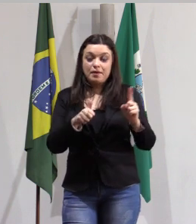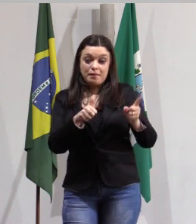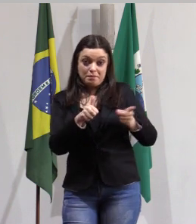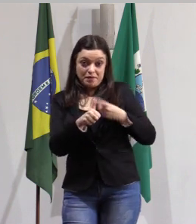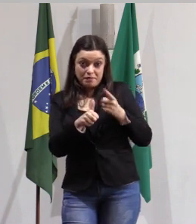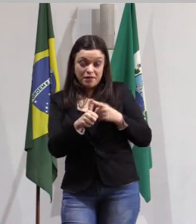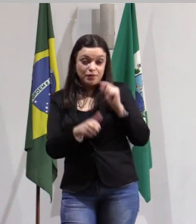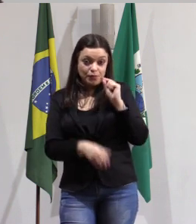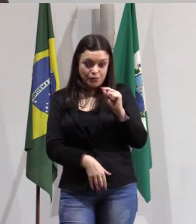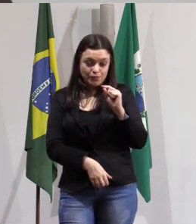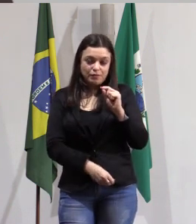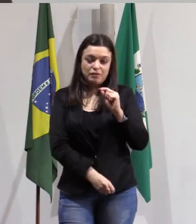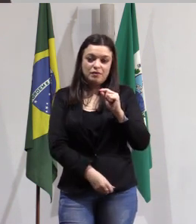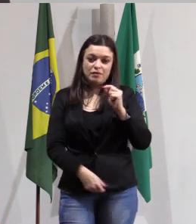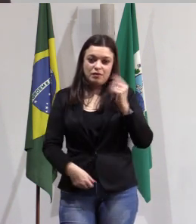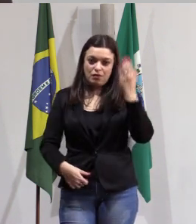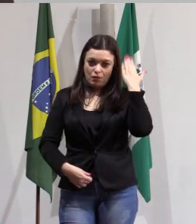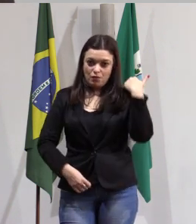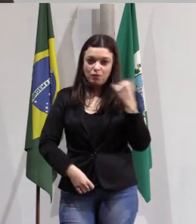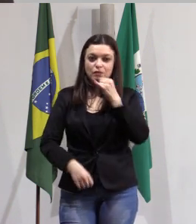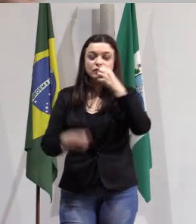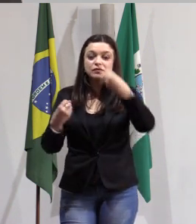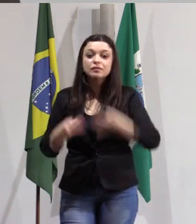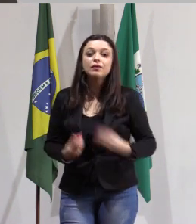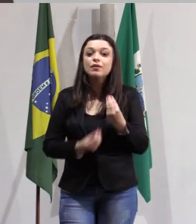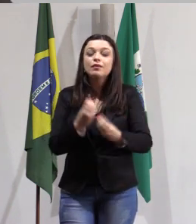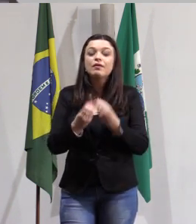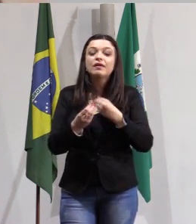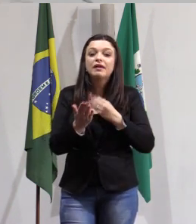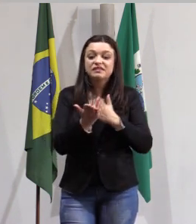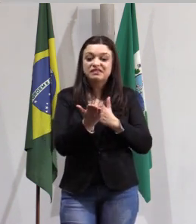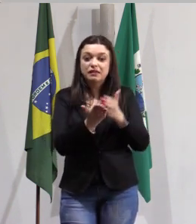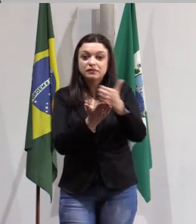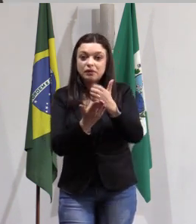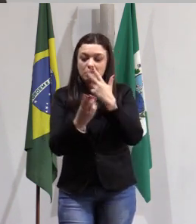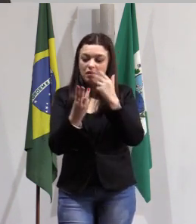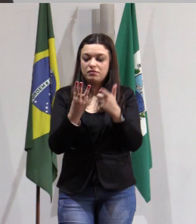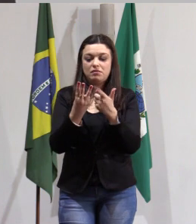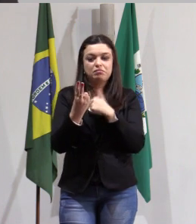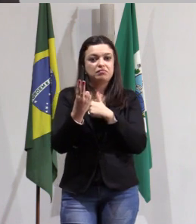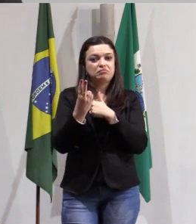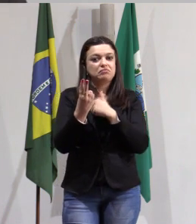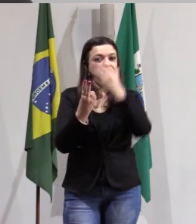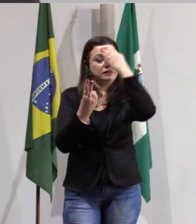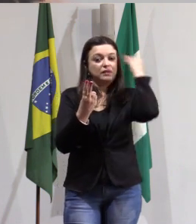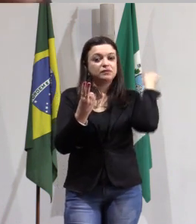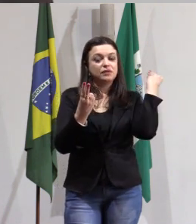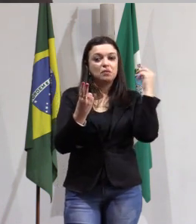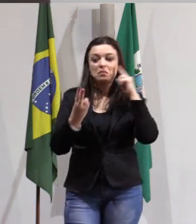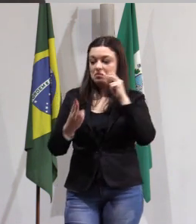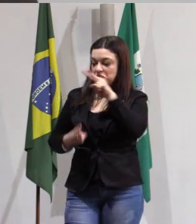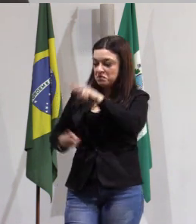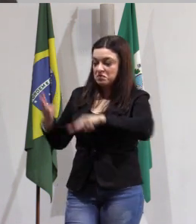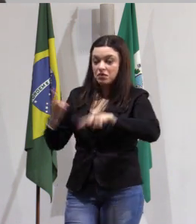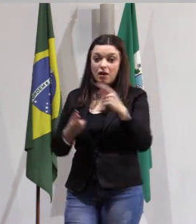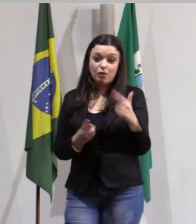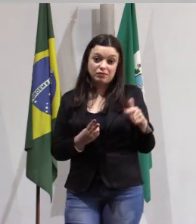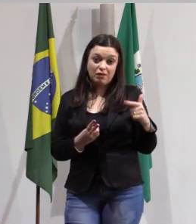a extensão, um dos pilares desse tripé, parece estar ausente. Aonde que está essa